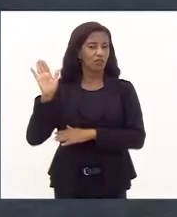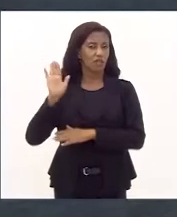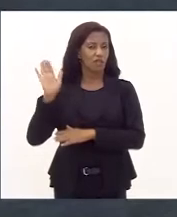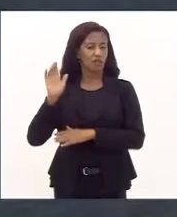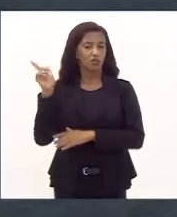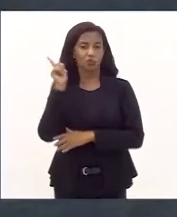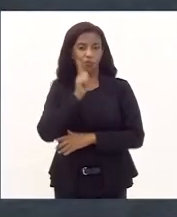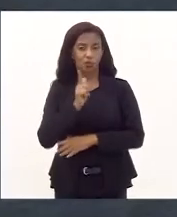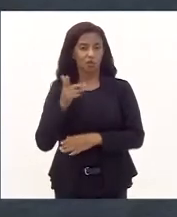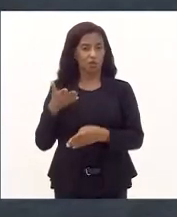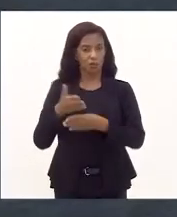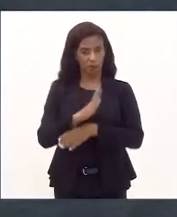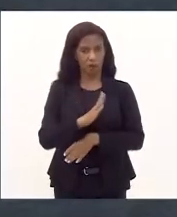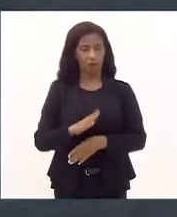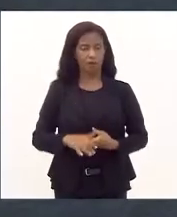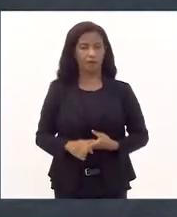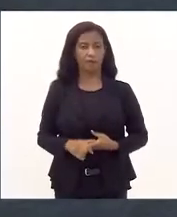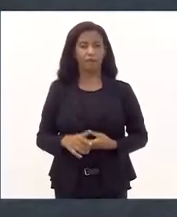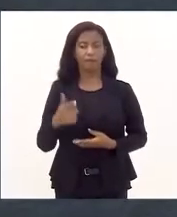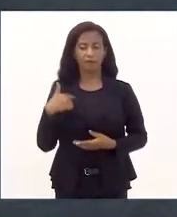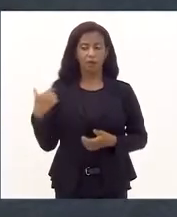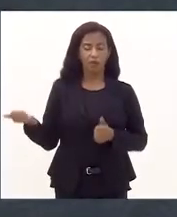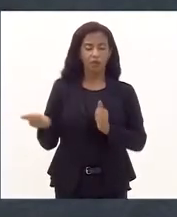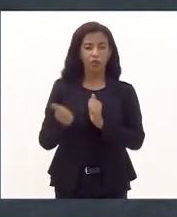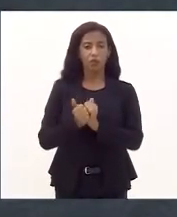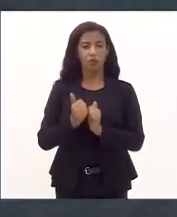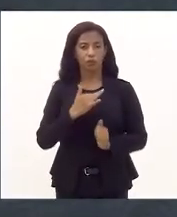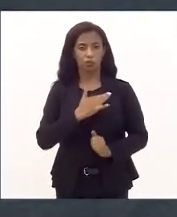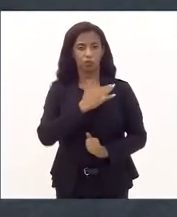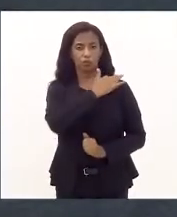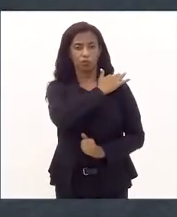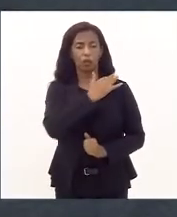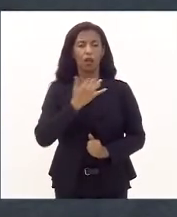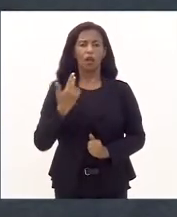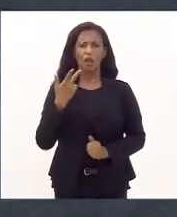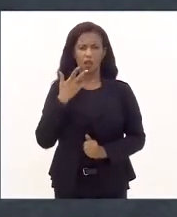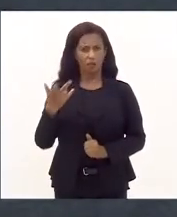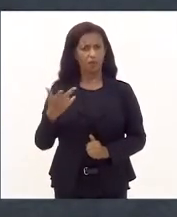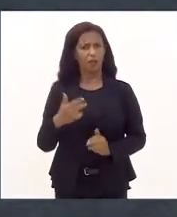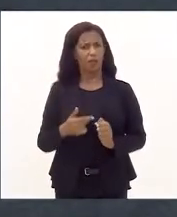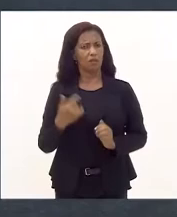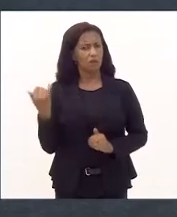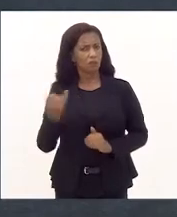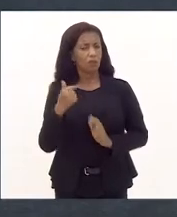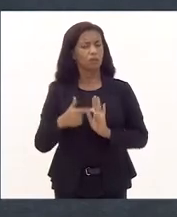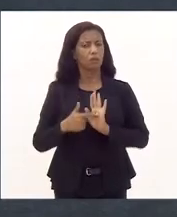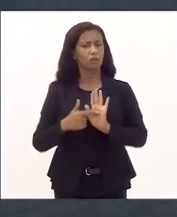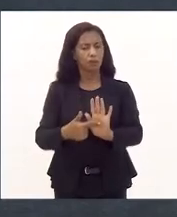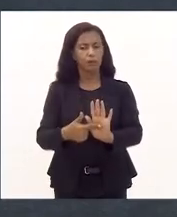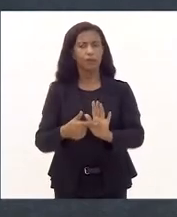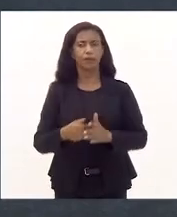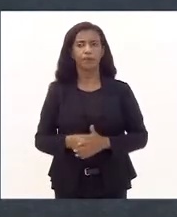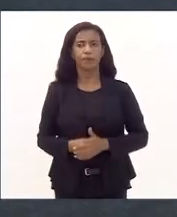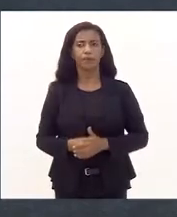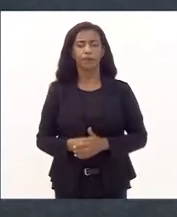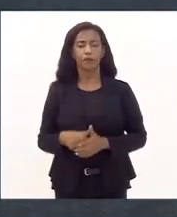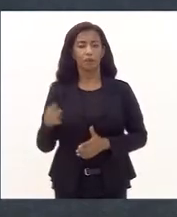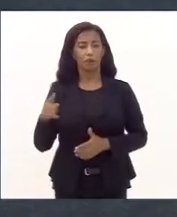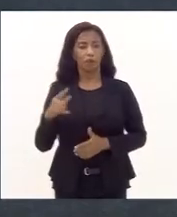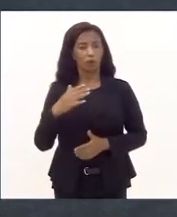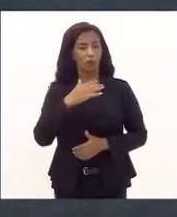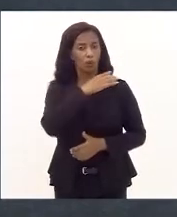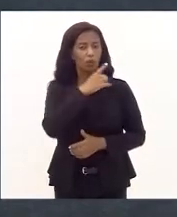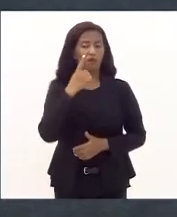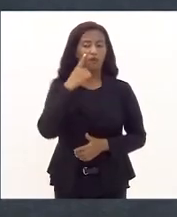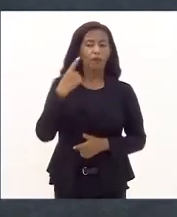conseguiram passar. Eu estive com o comandante, levei essa questão ao comandante, e o comandante ficou